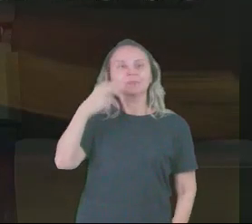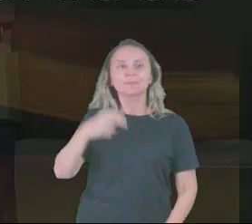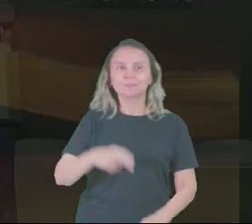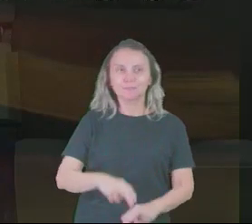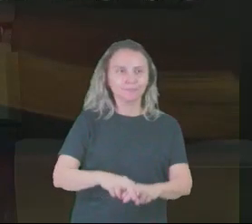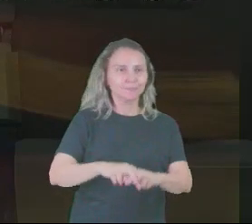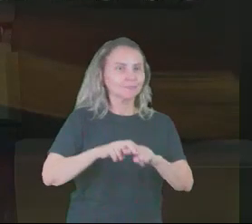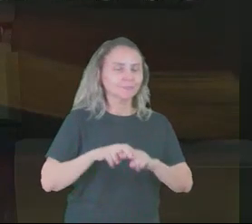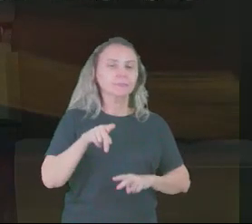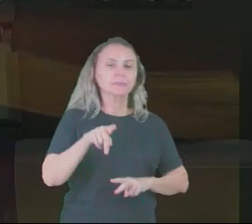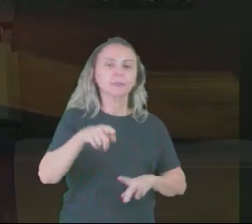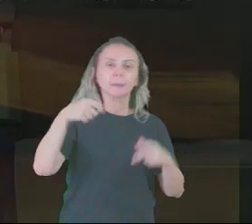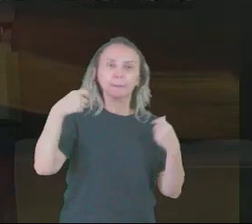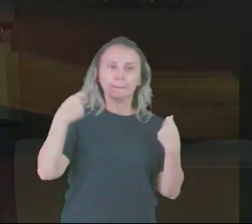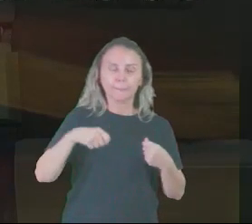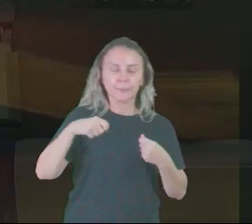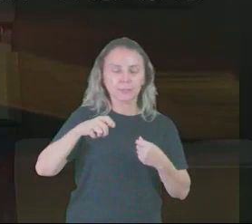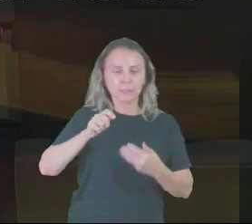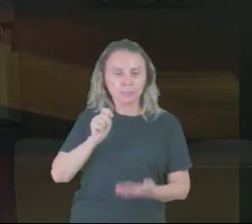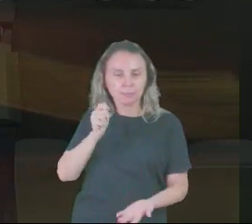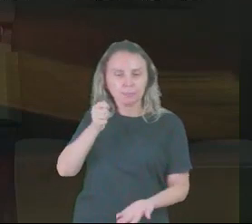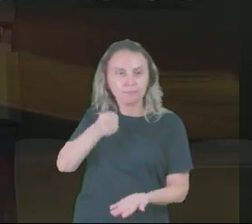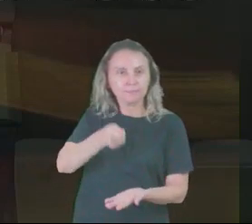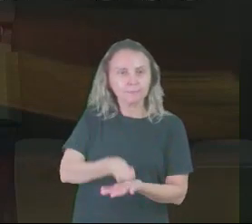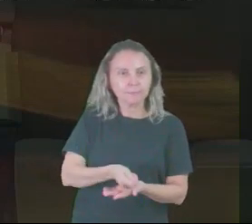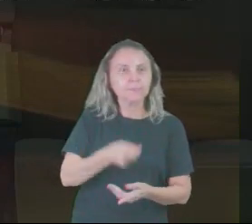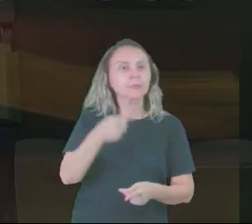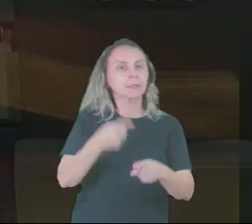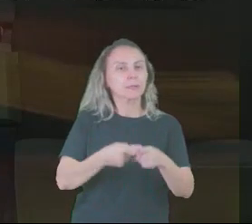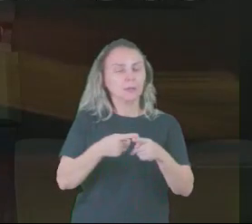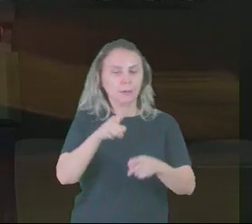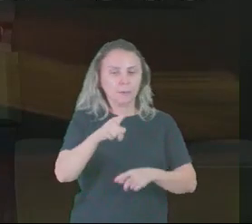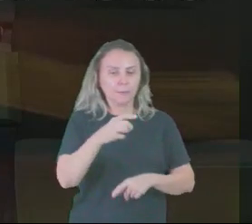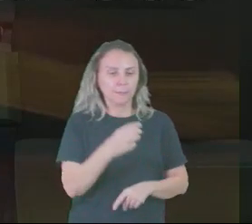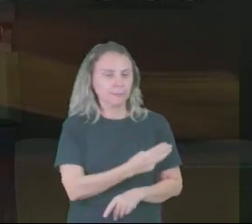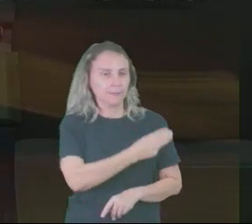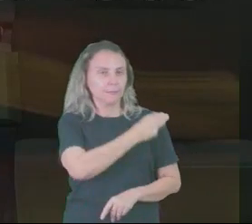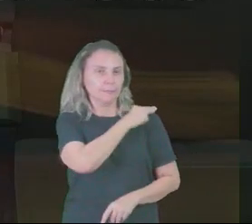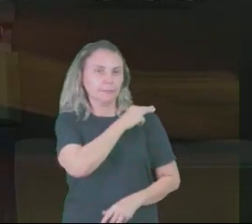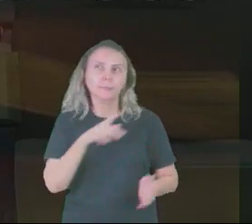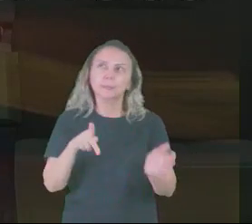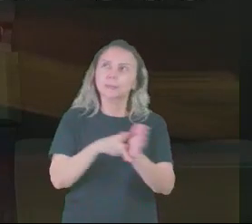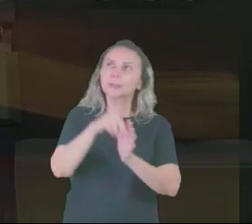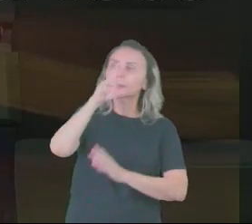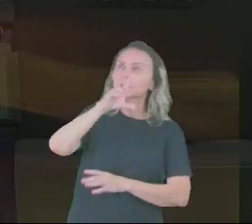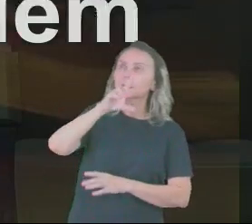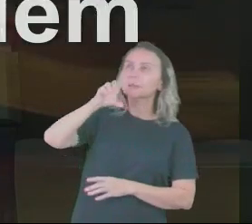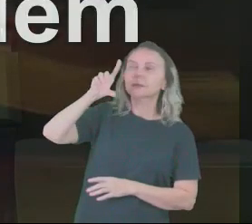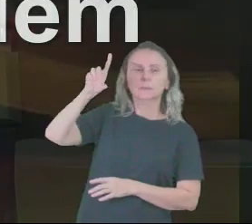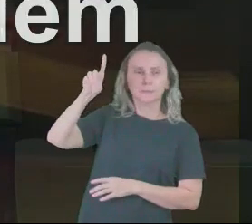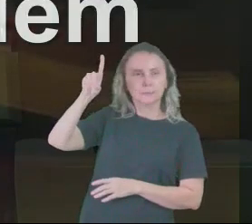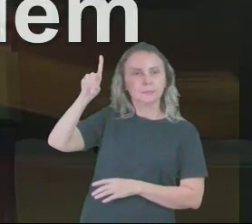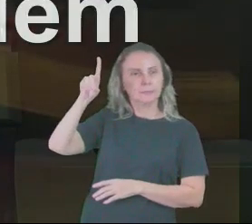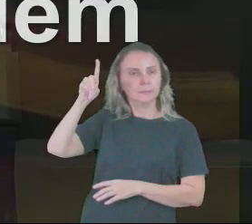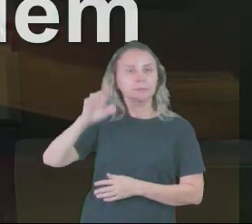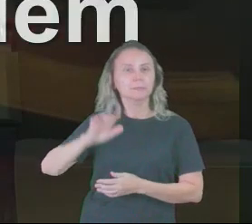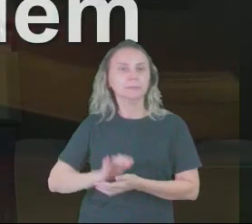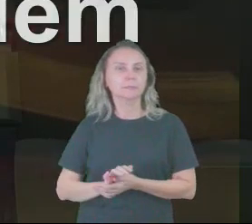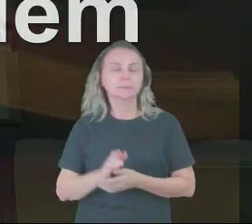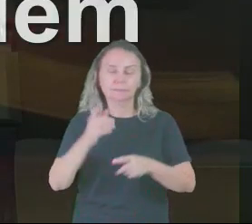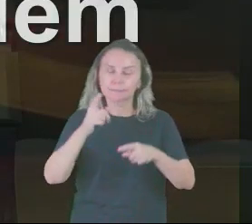razão também pagais tributos porque são ministros de Deus atendendo sempre a isto mesmo